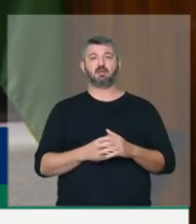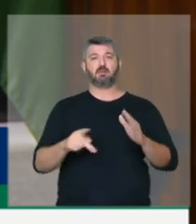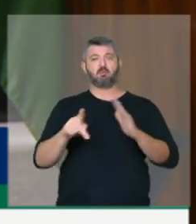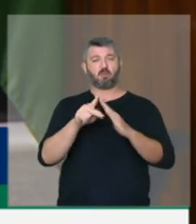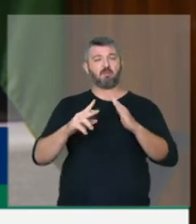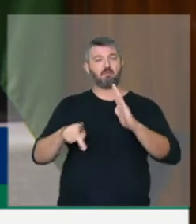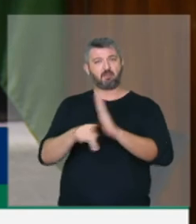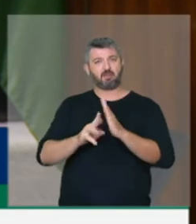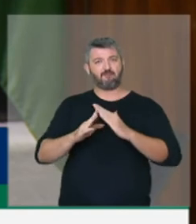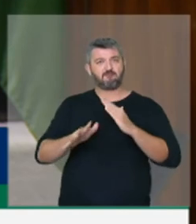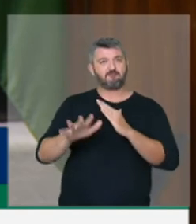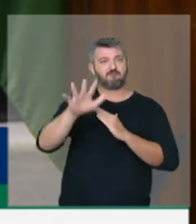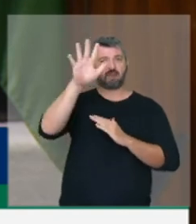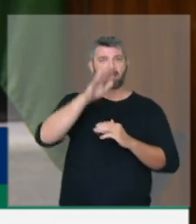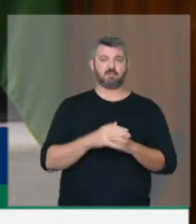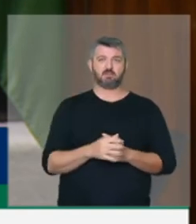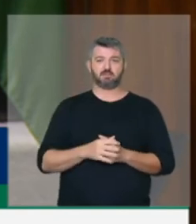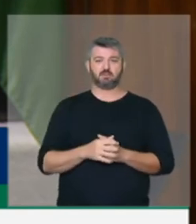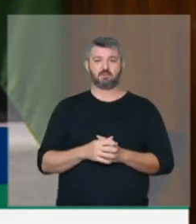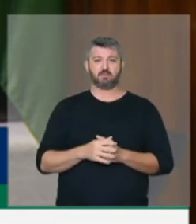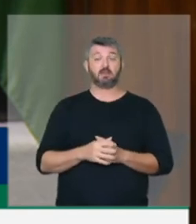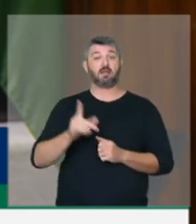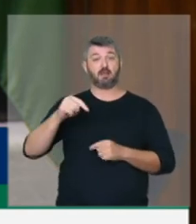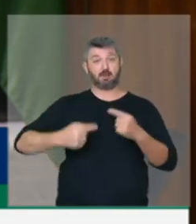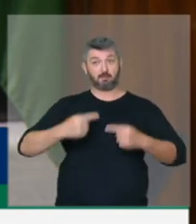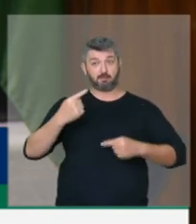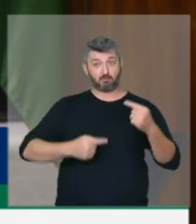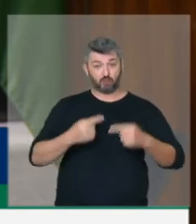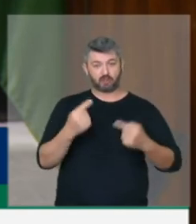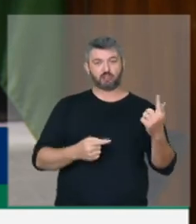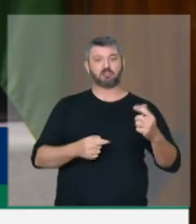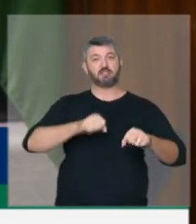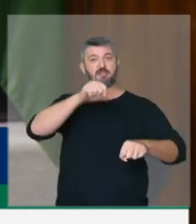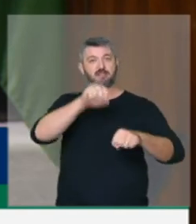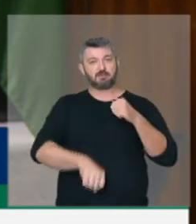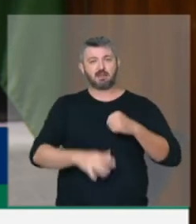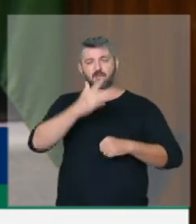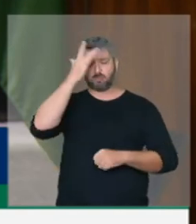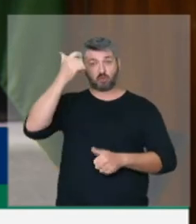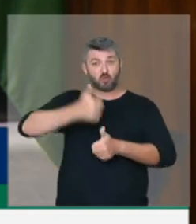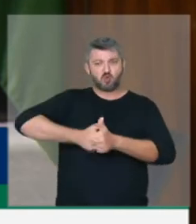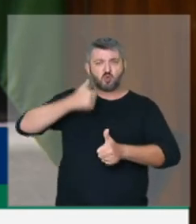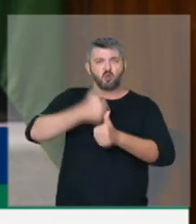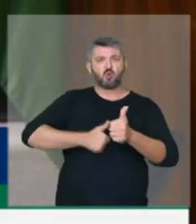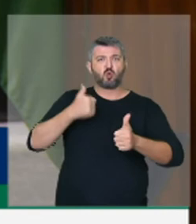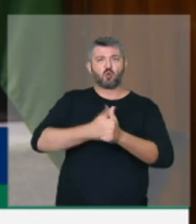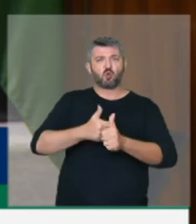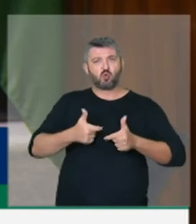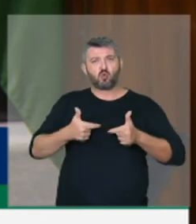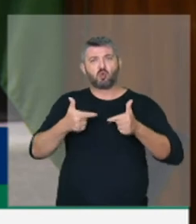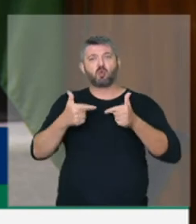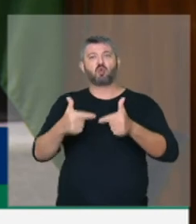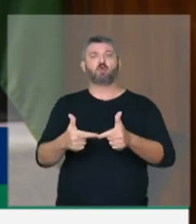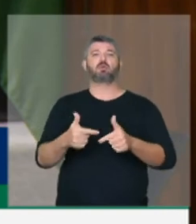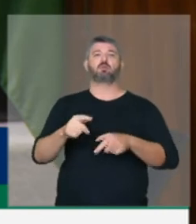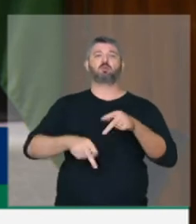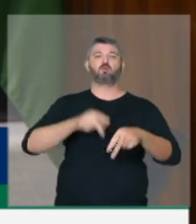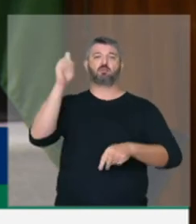e periferias brasileiras. É a política que extermina lutadores e lutadores